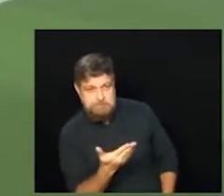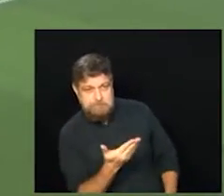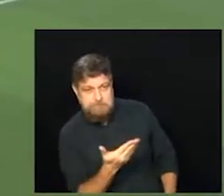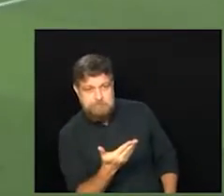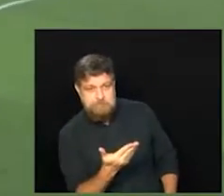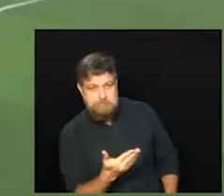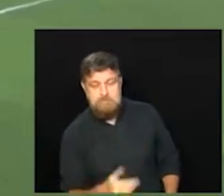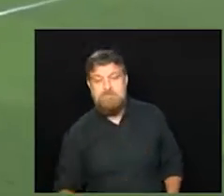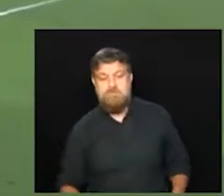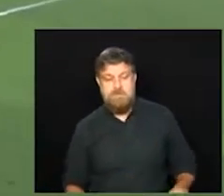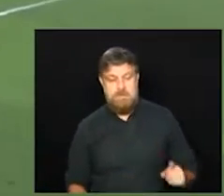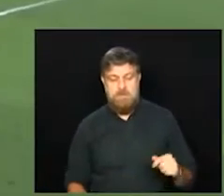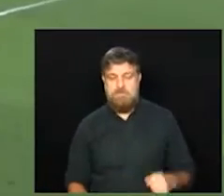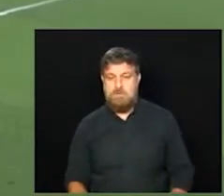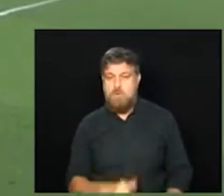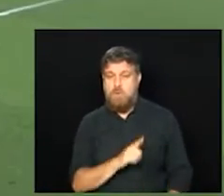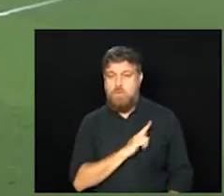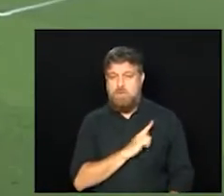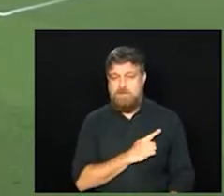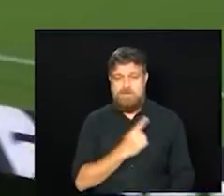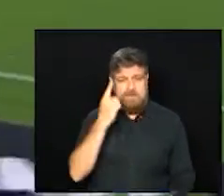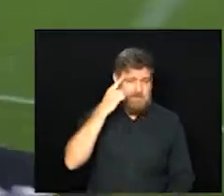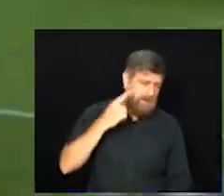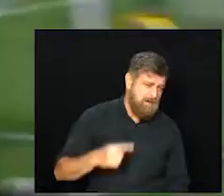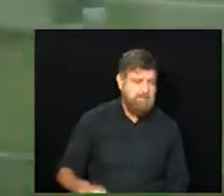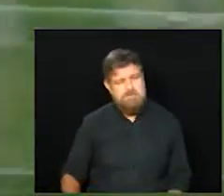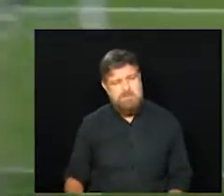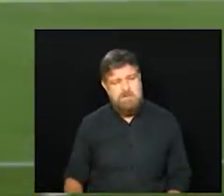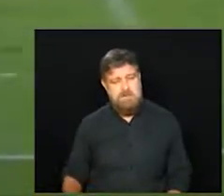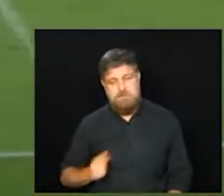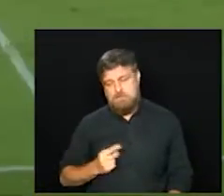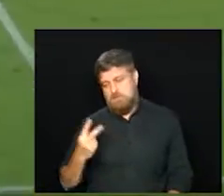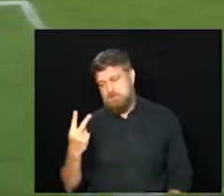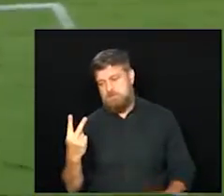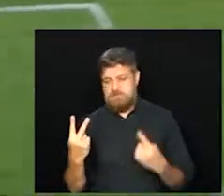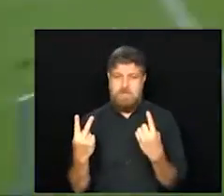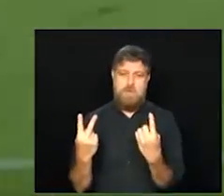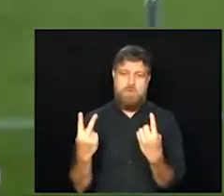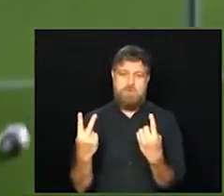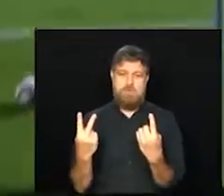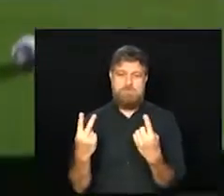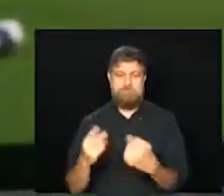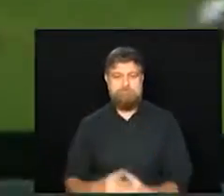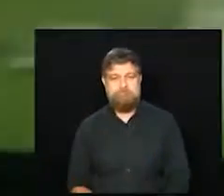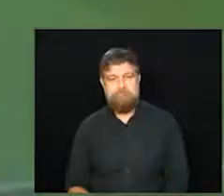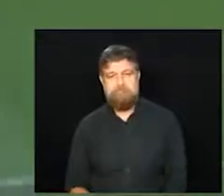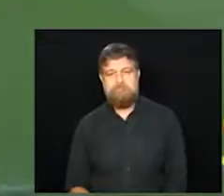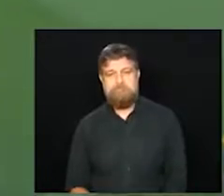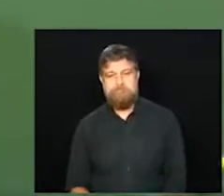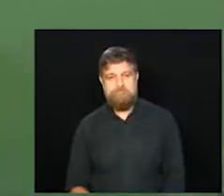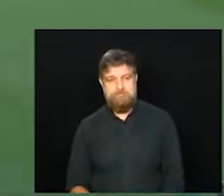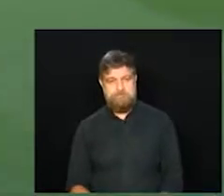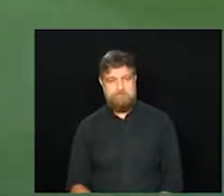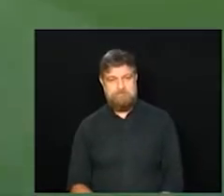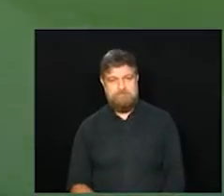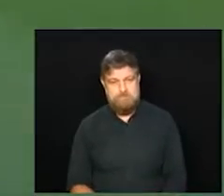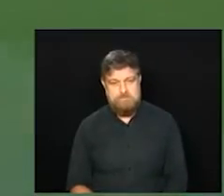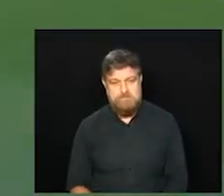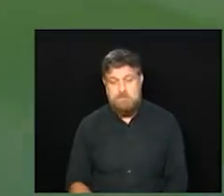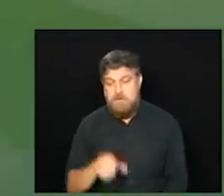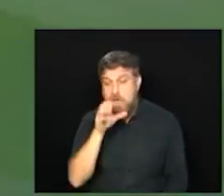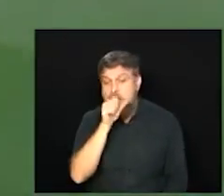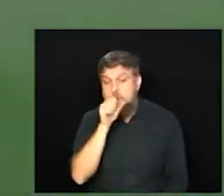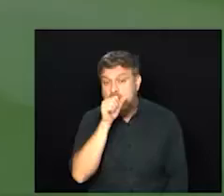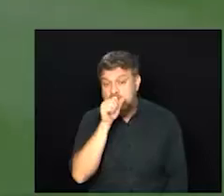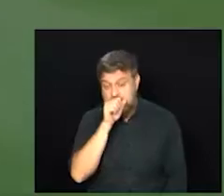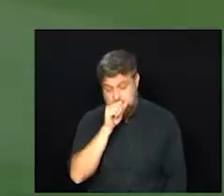César descontou, mas ficou nisso. Goiás 2, Guarani 1. No sábado, a